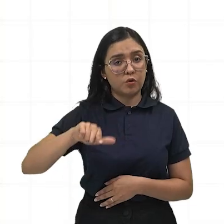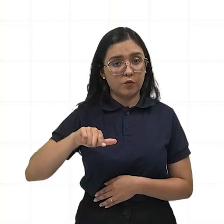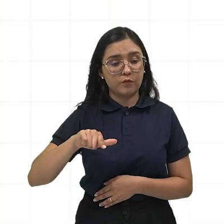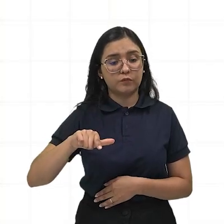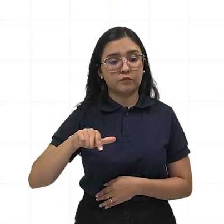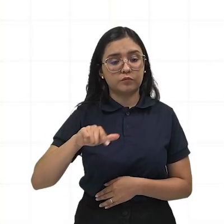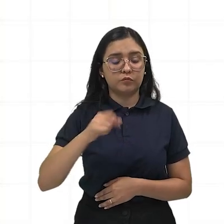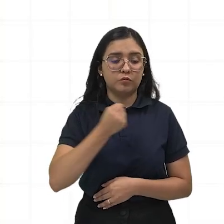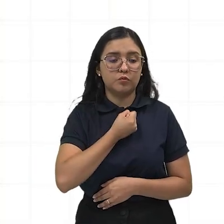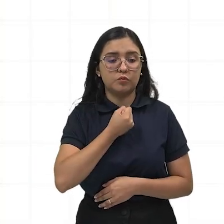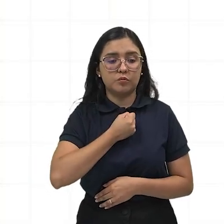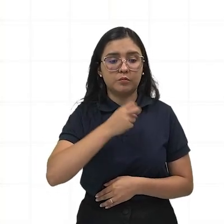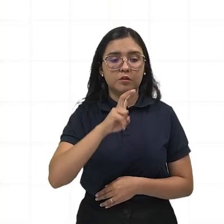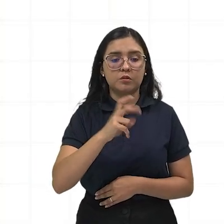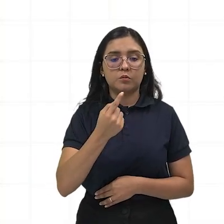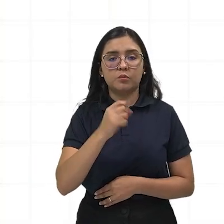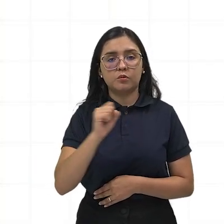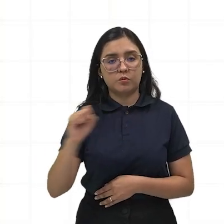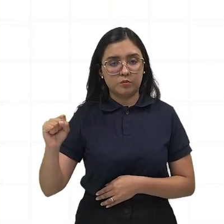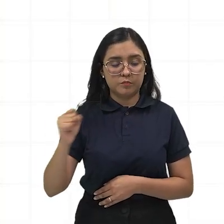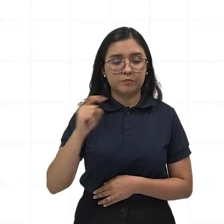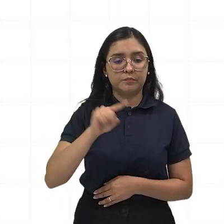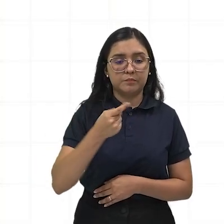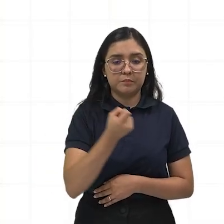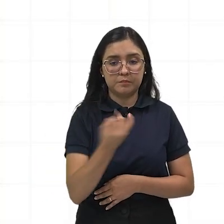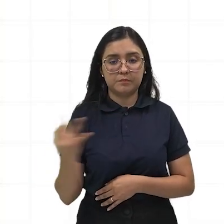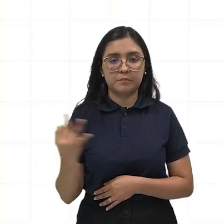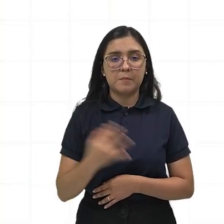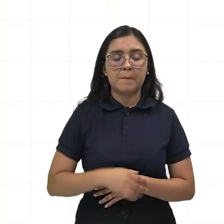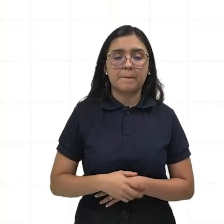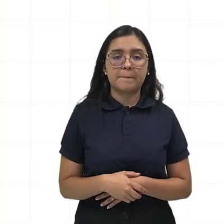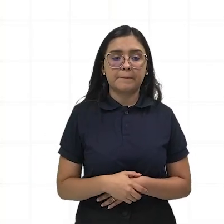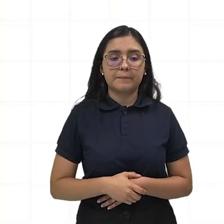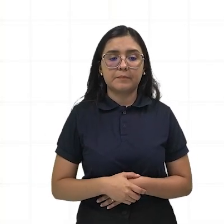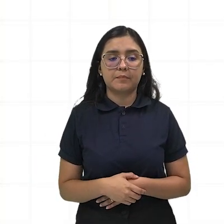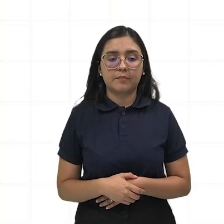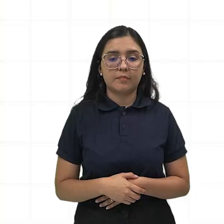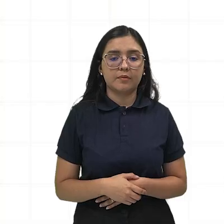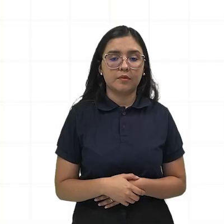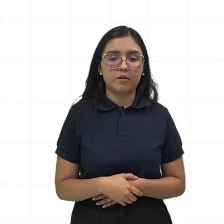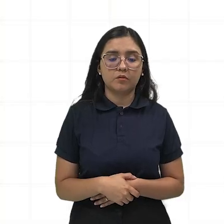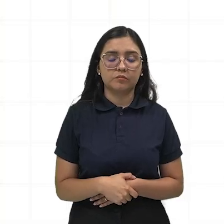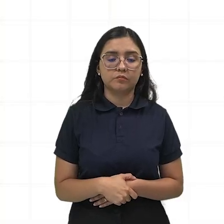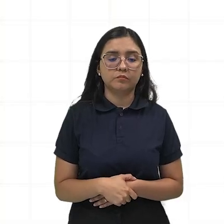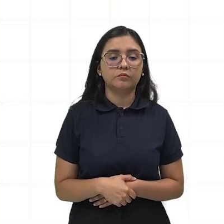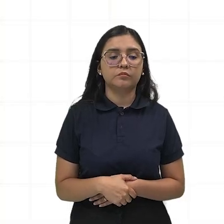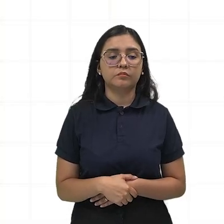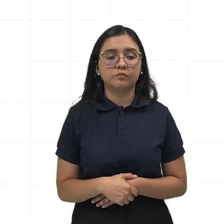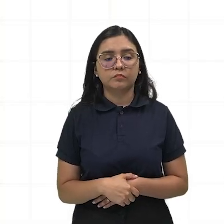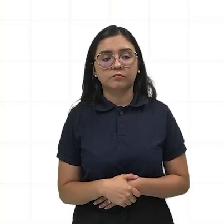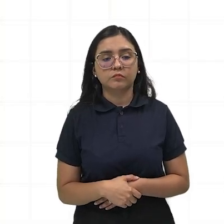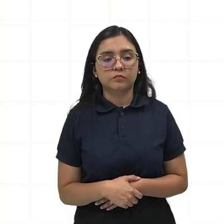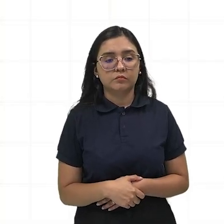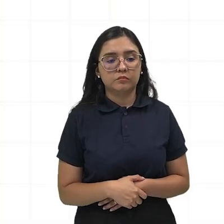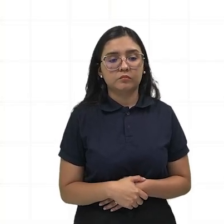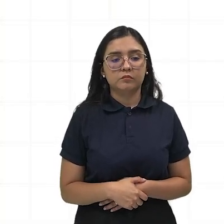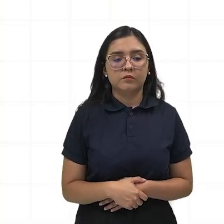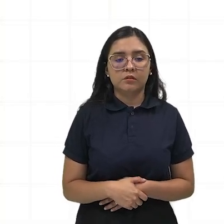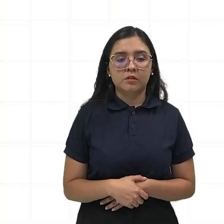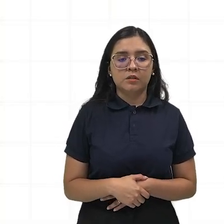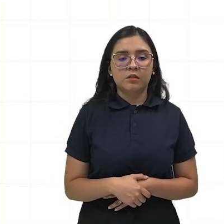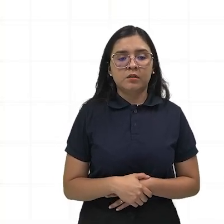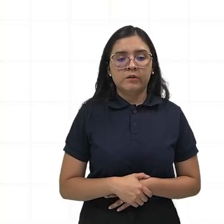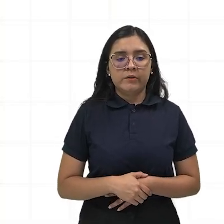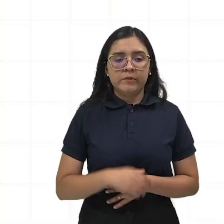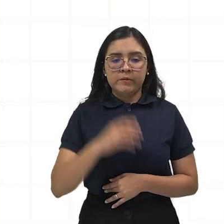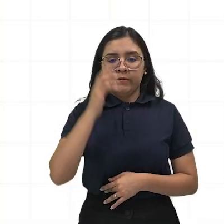repete tudo que está depois da vírgula, beleza? E aí você